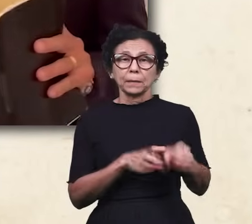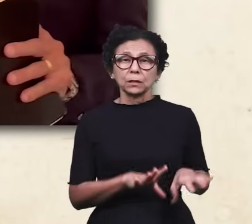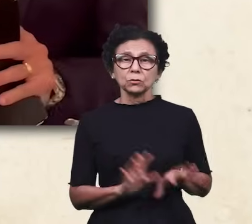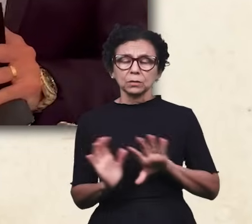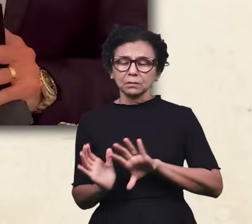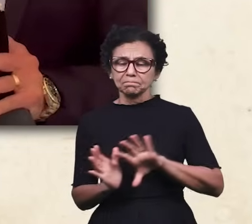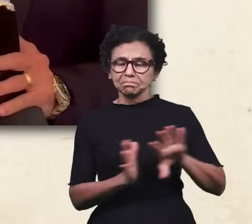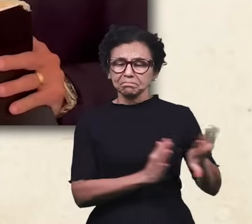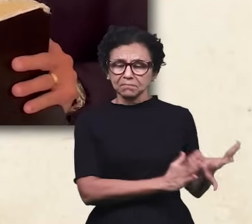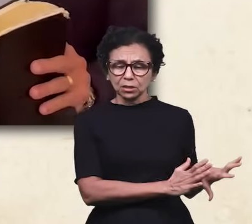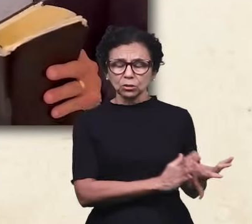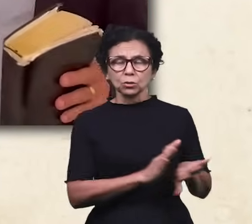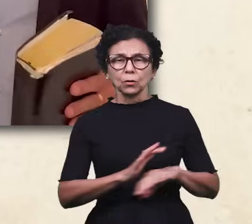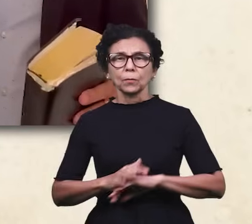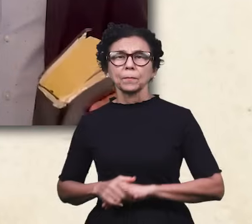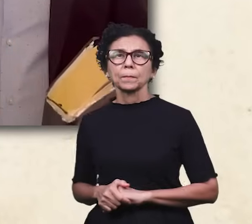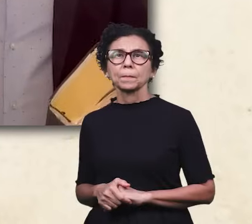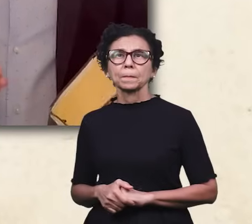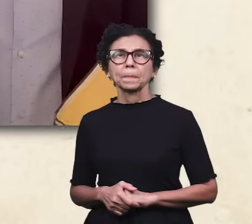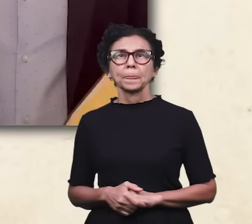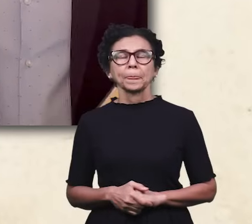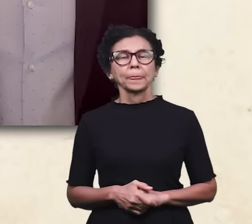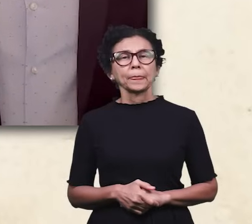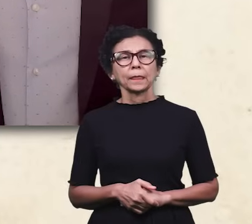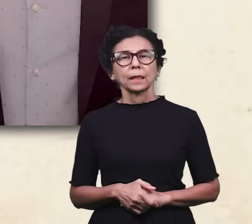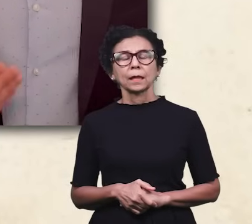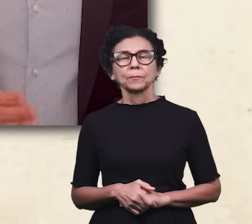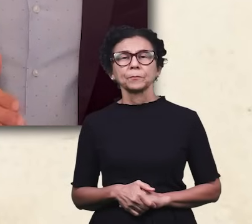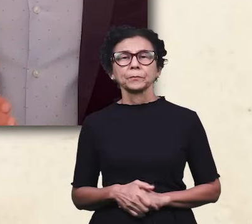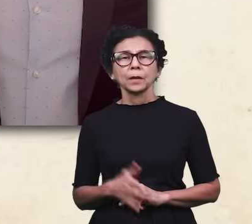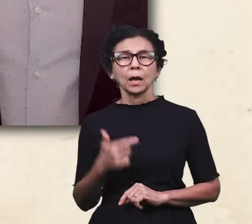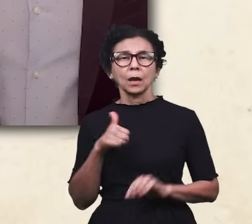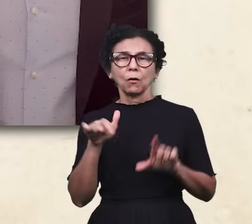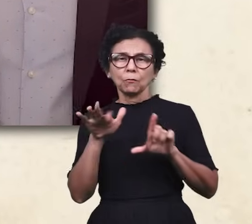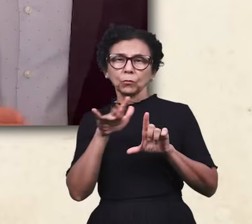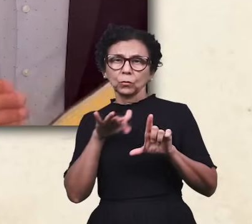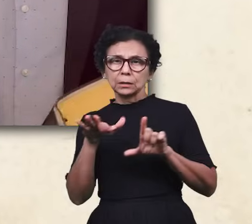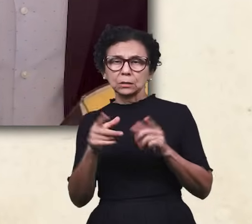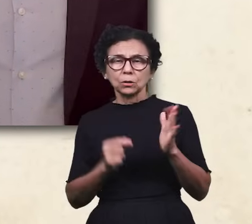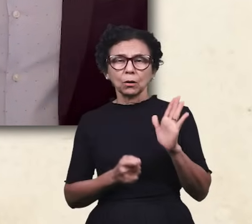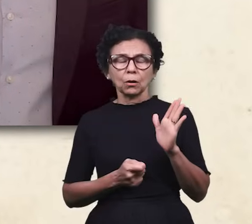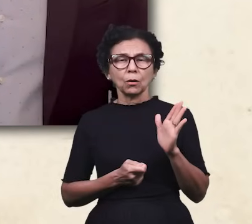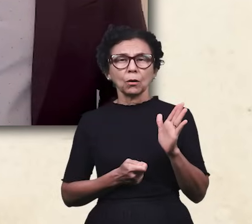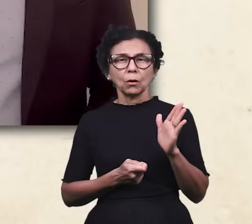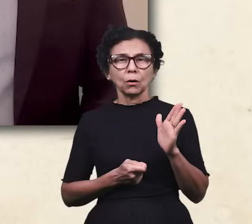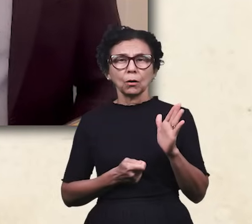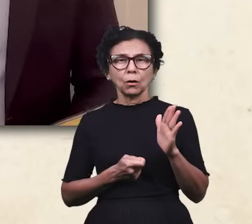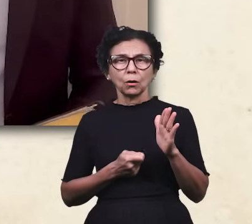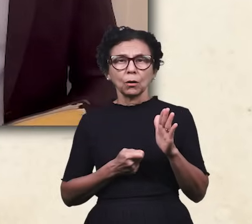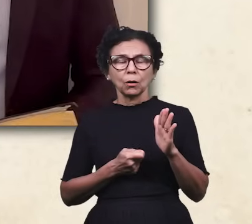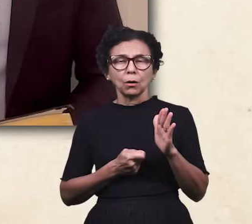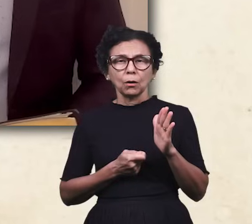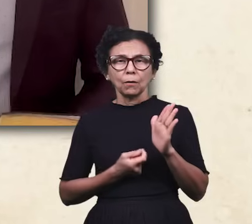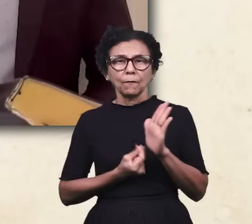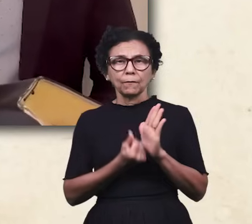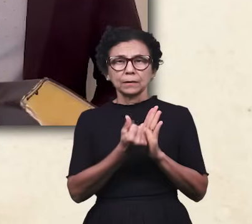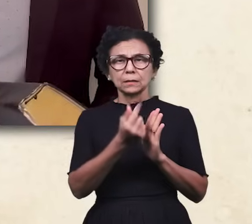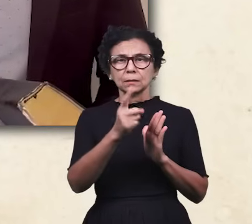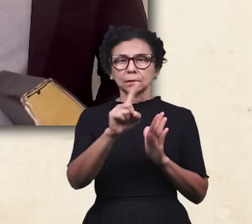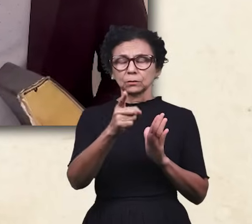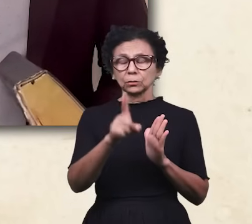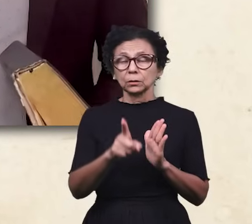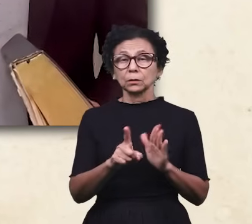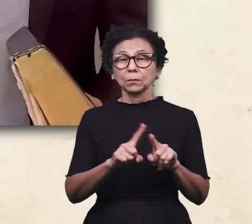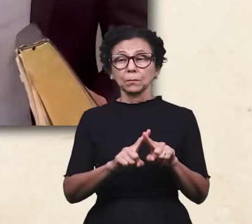ele, ele deixou de lado. Jovens, eu não sou nenhum consultor, nenhum influenciador financeiro, mas